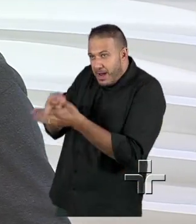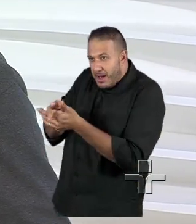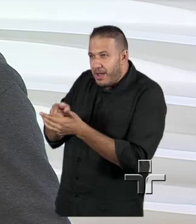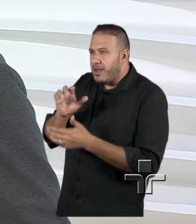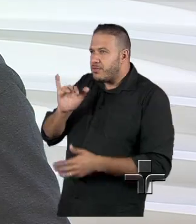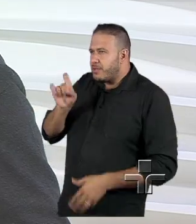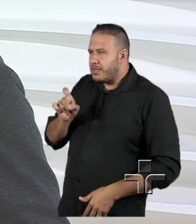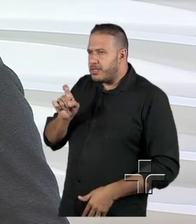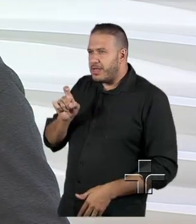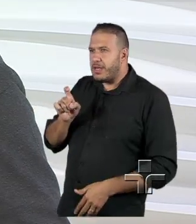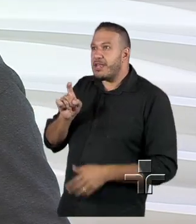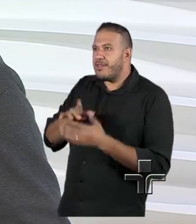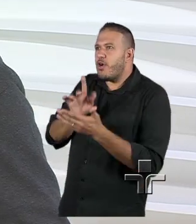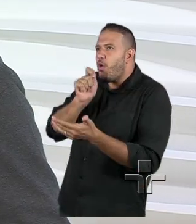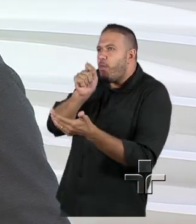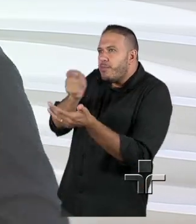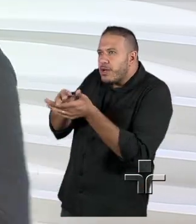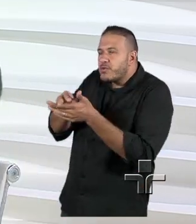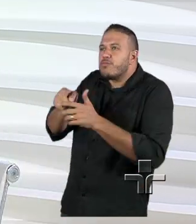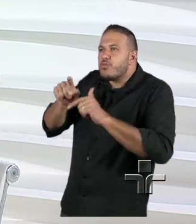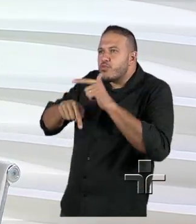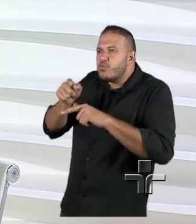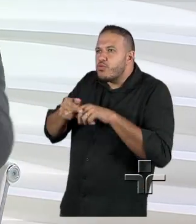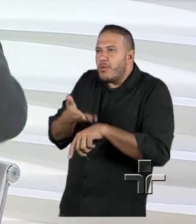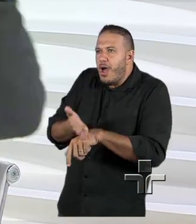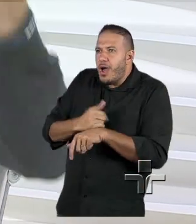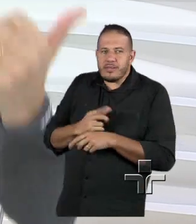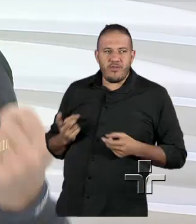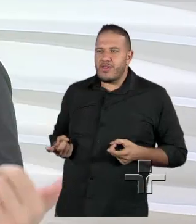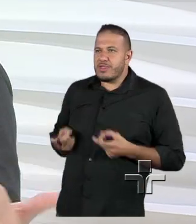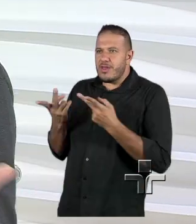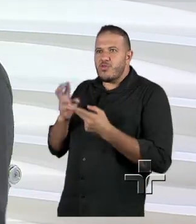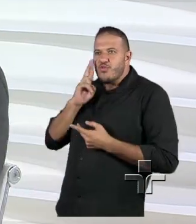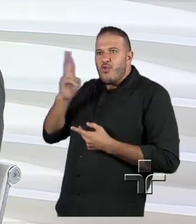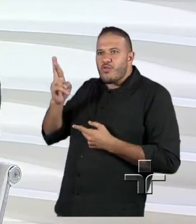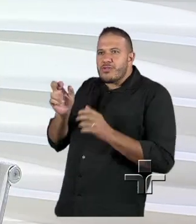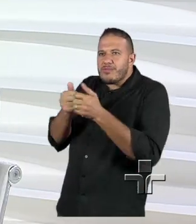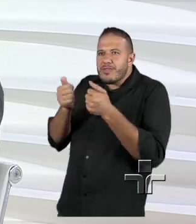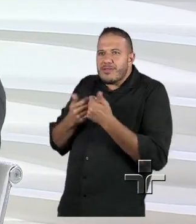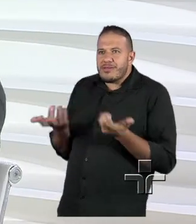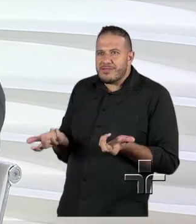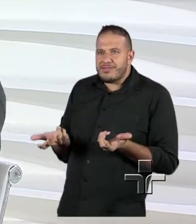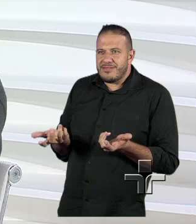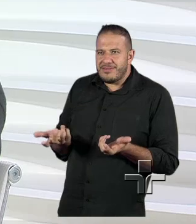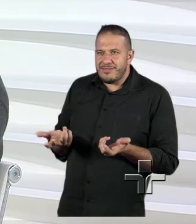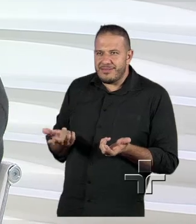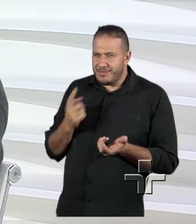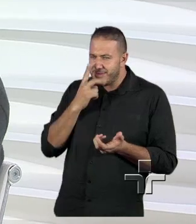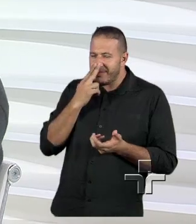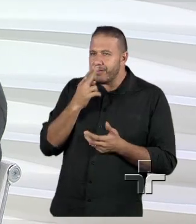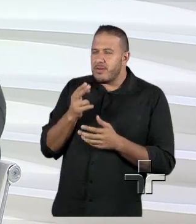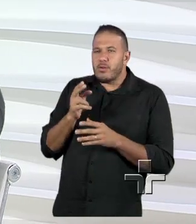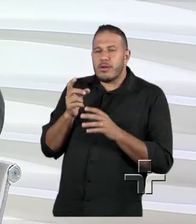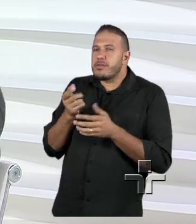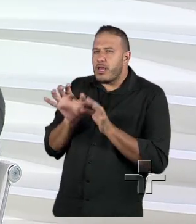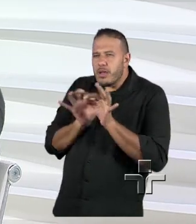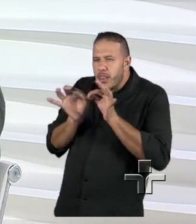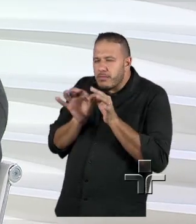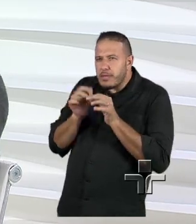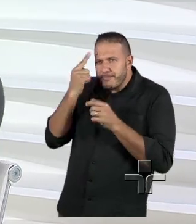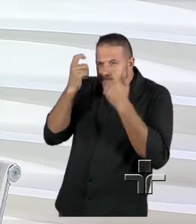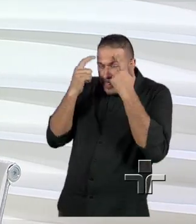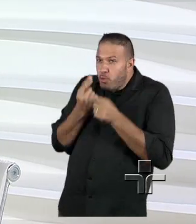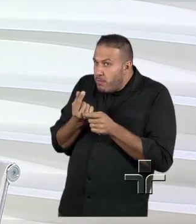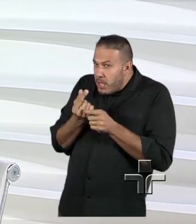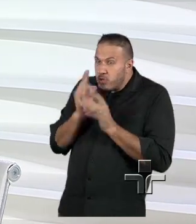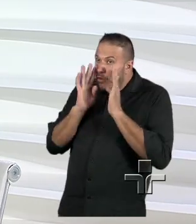a cliente já estava comprando o produto antes de eu vender para o dono da padaria. Sim. Então, assim, você precisa fazer o preço focado no cliente.